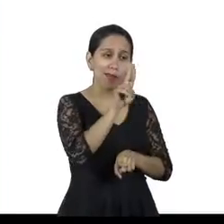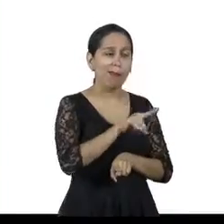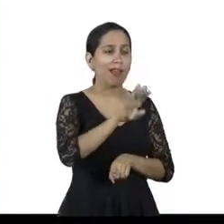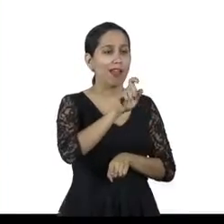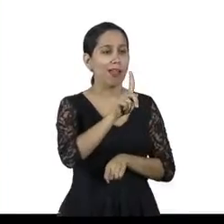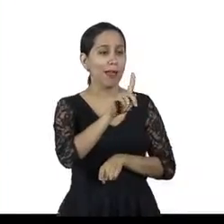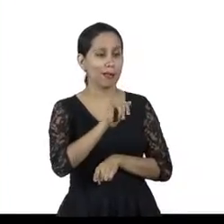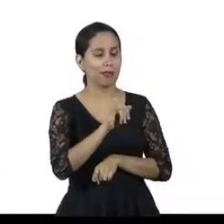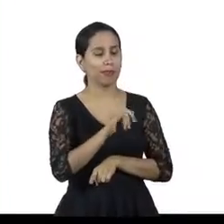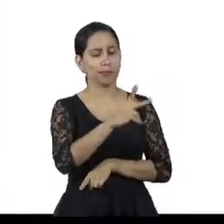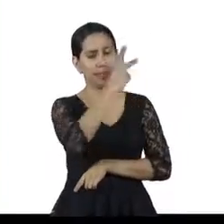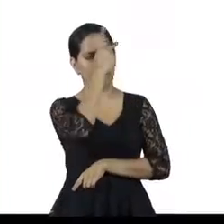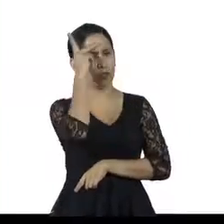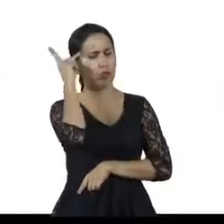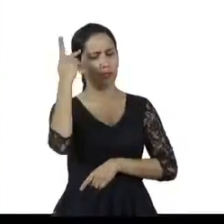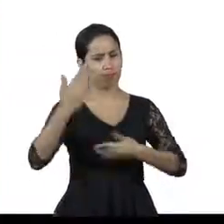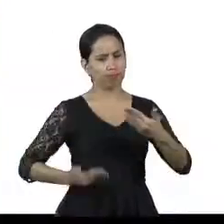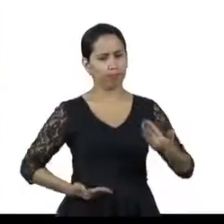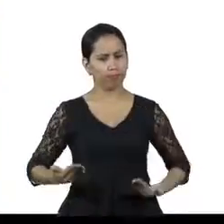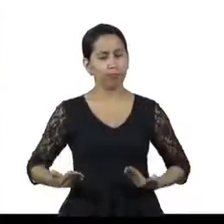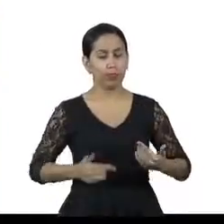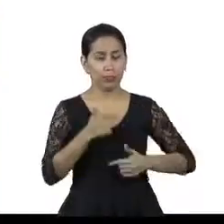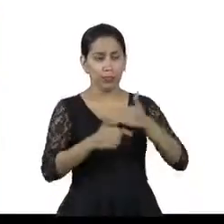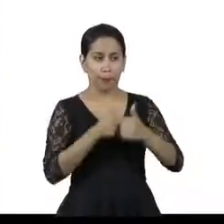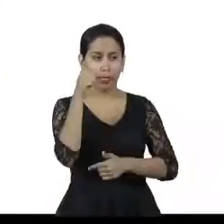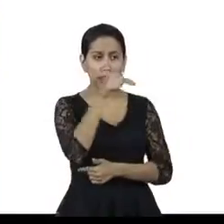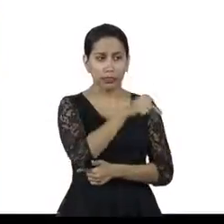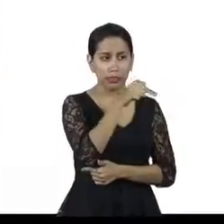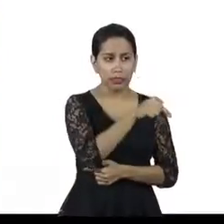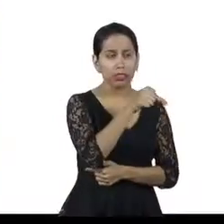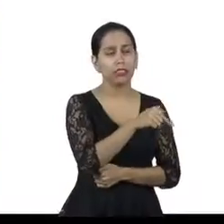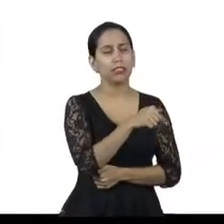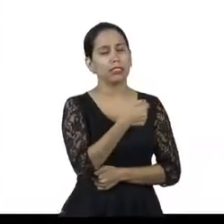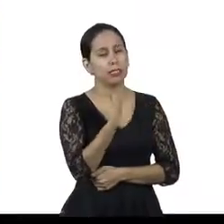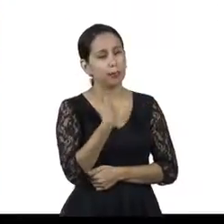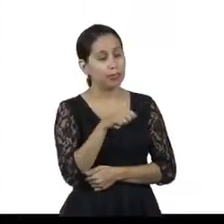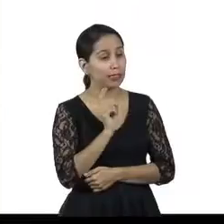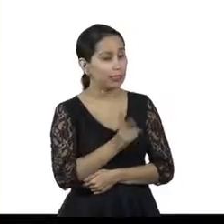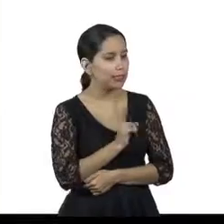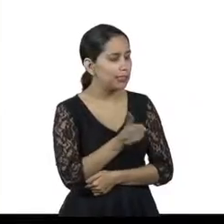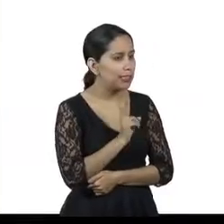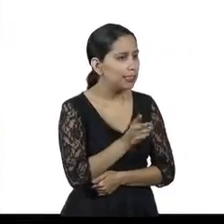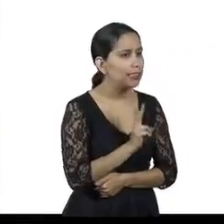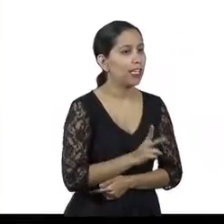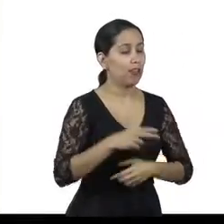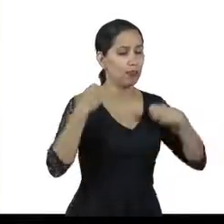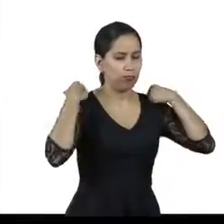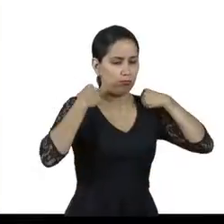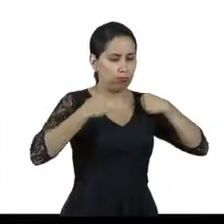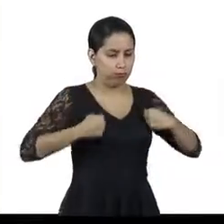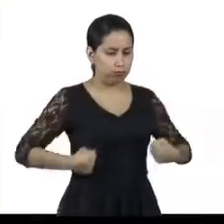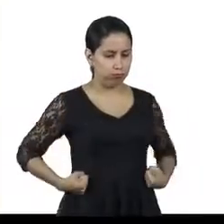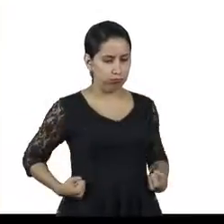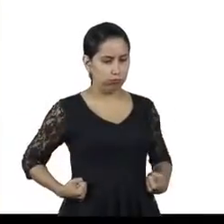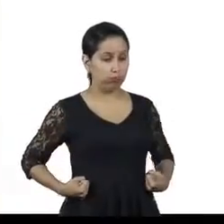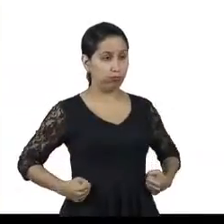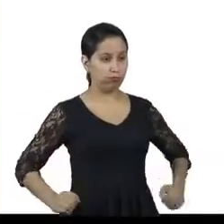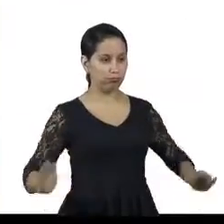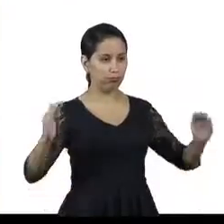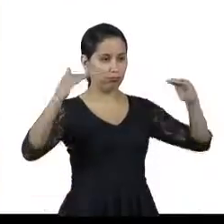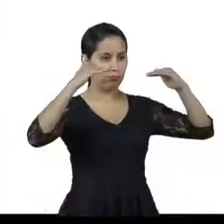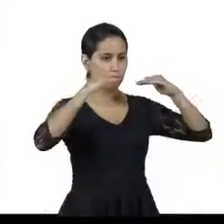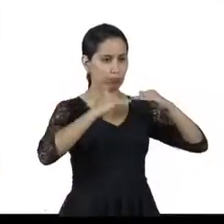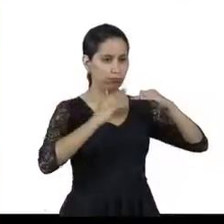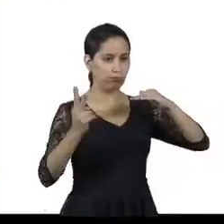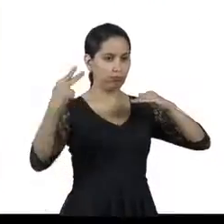que realiza tarefas nesse setor deve estar permanentemente ancorado sobre a plataforma que vai